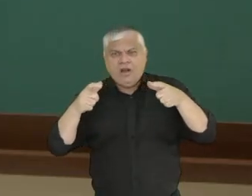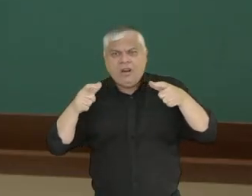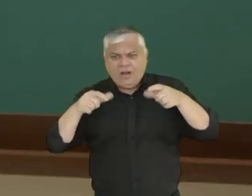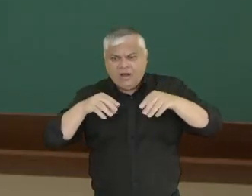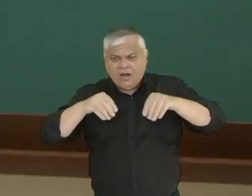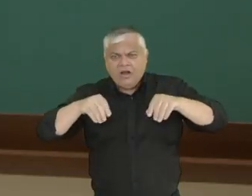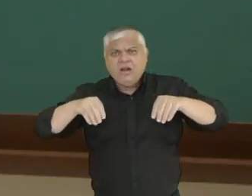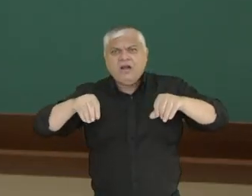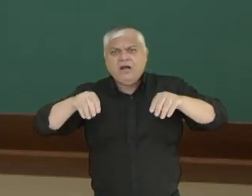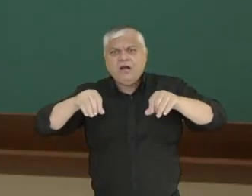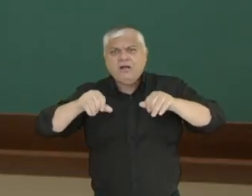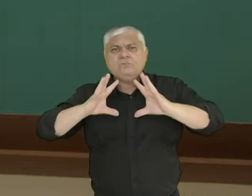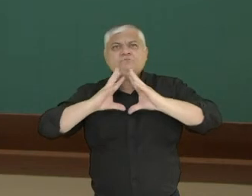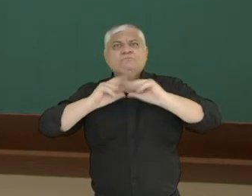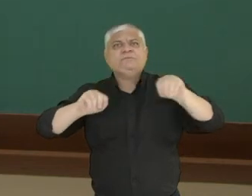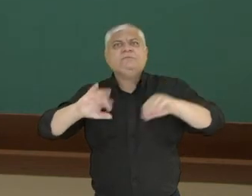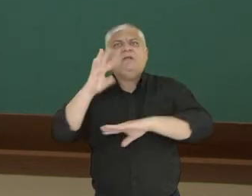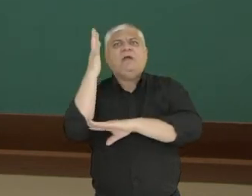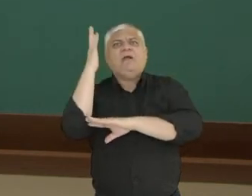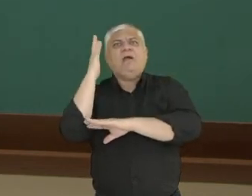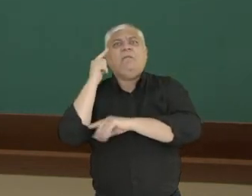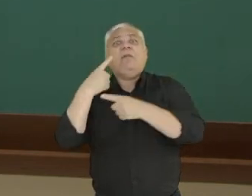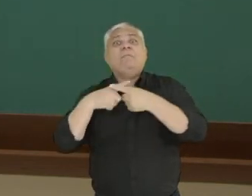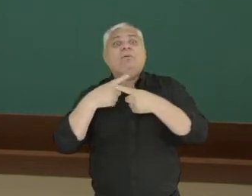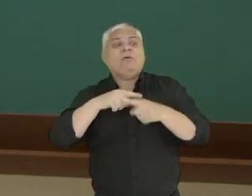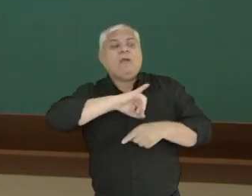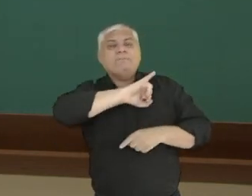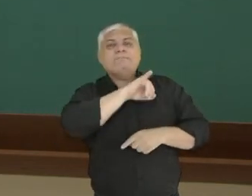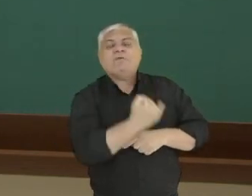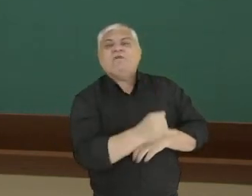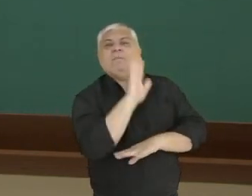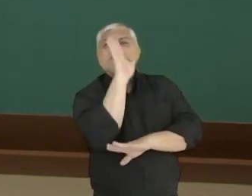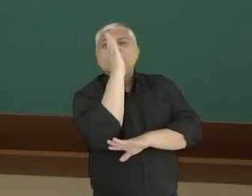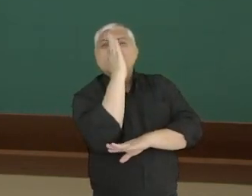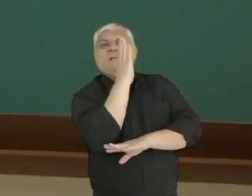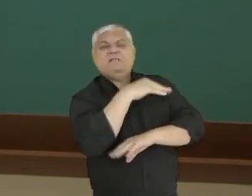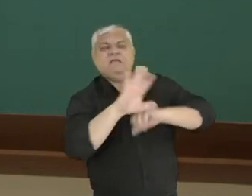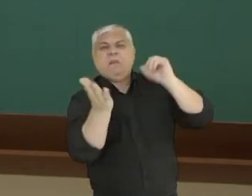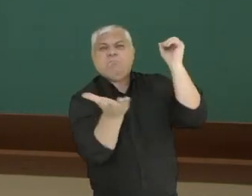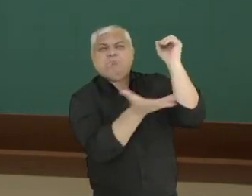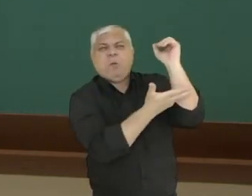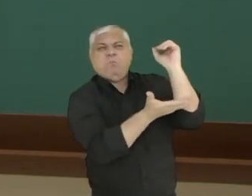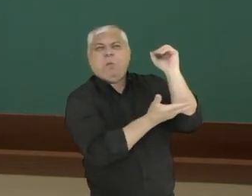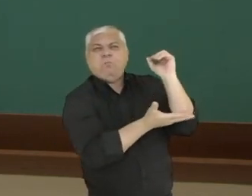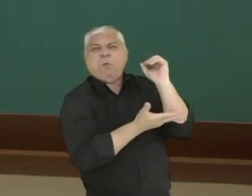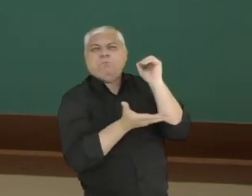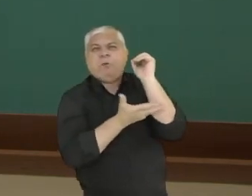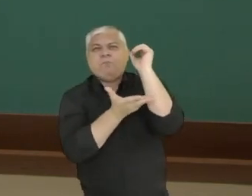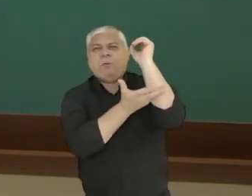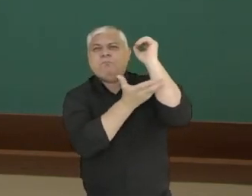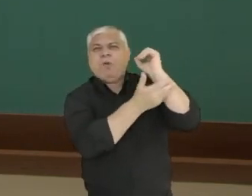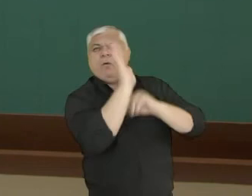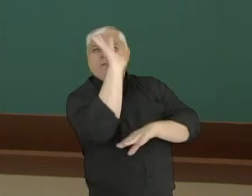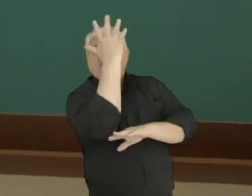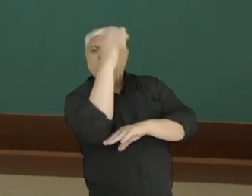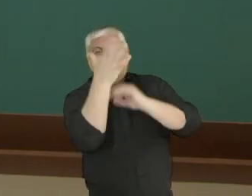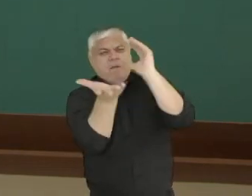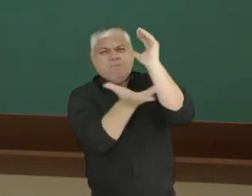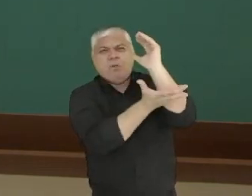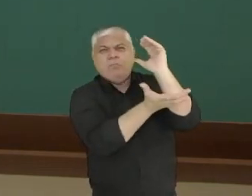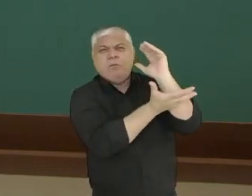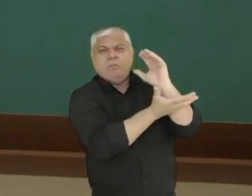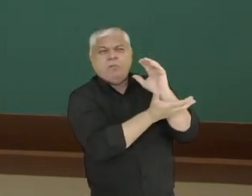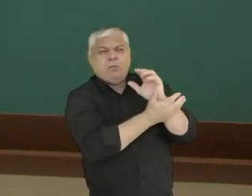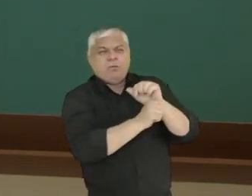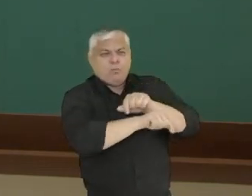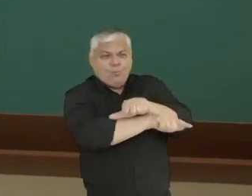o comércio ilegal de madeira. Pois se o garimpo não é legalizado, o corte dessa madeira, a devastação